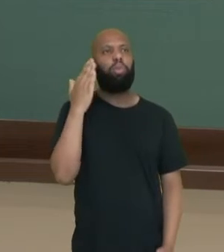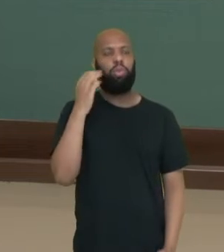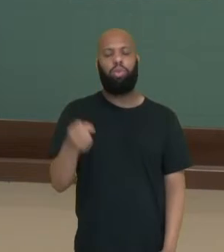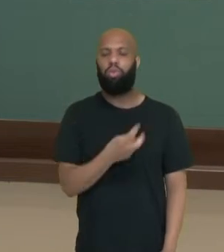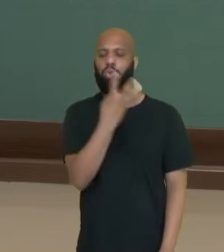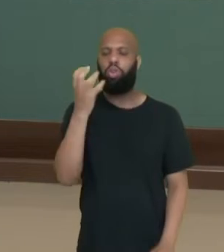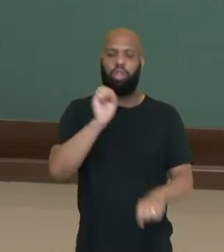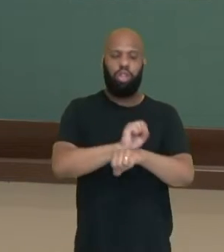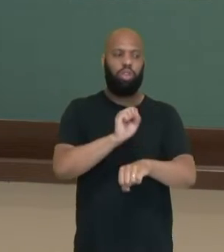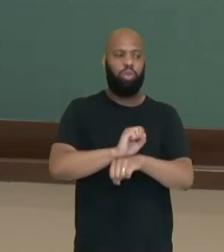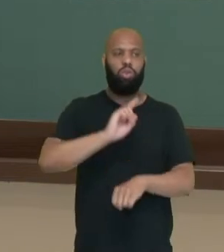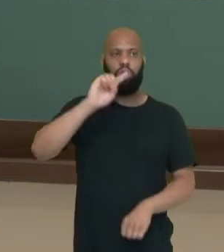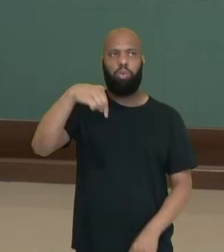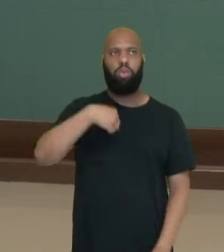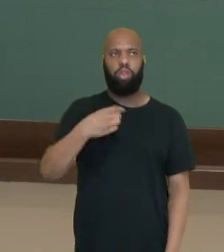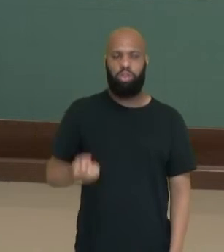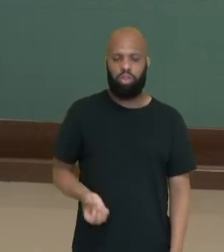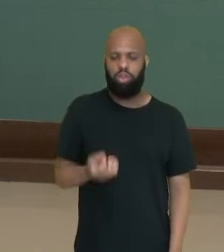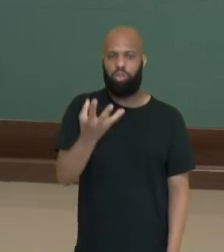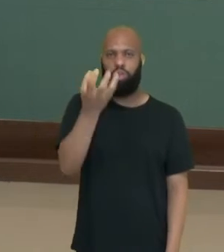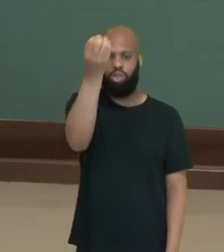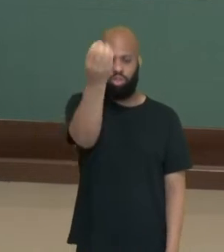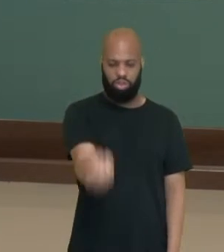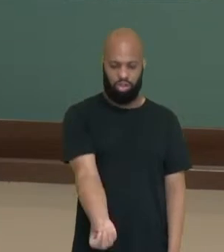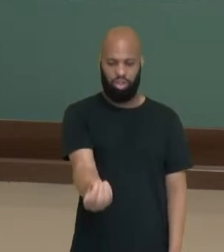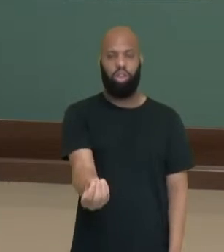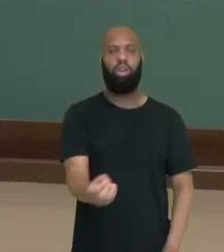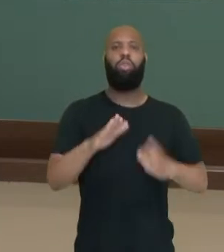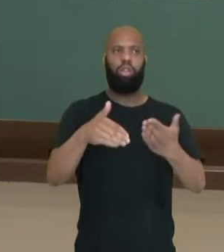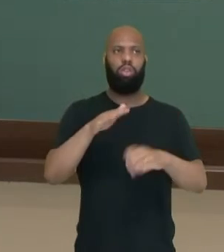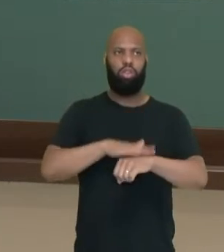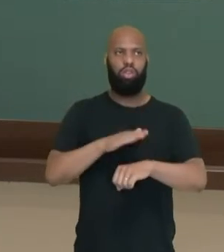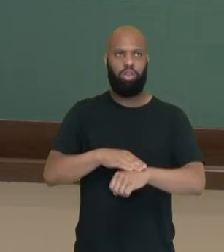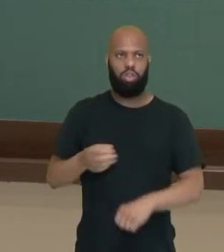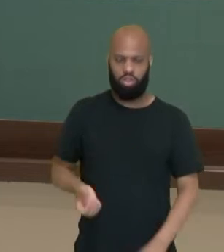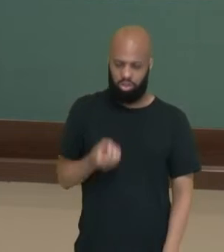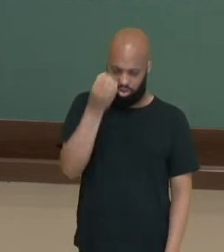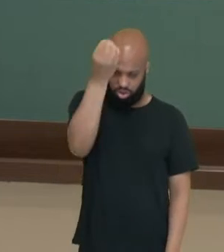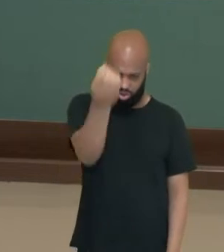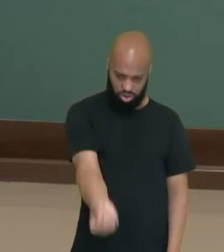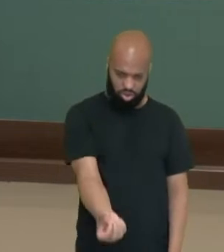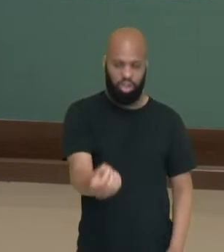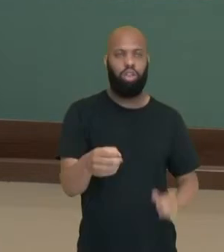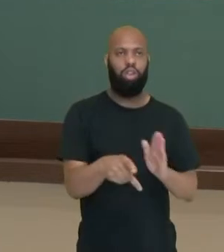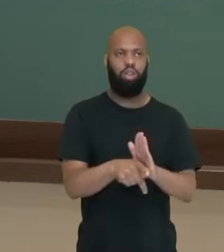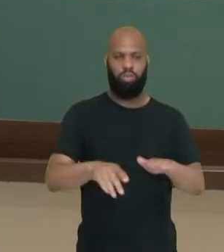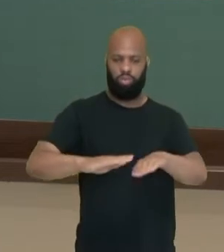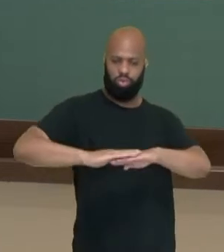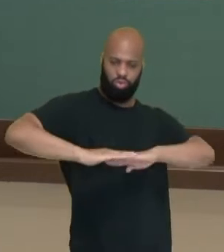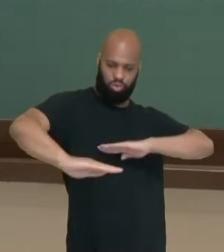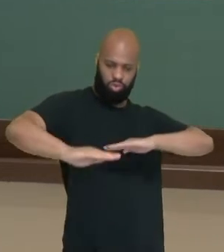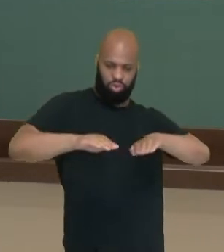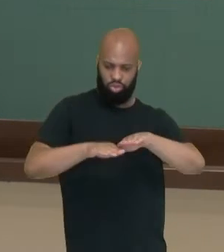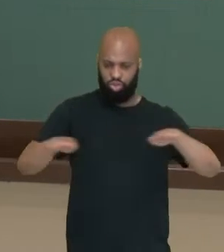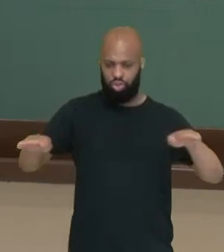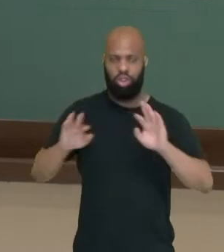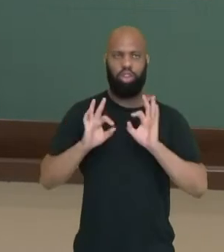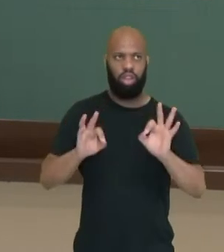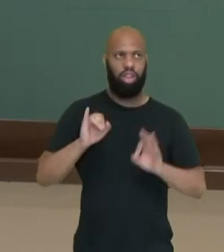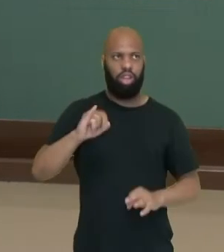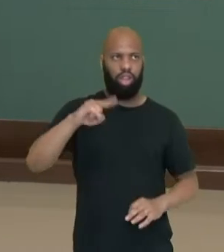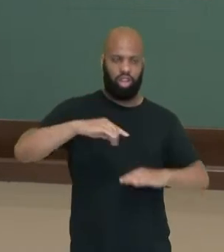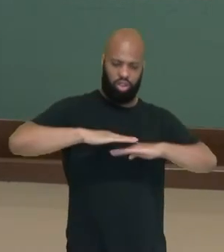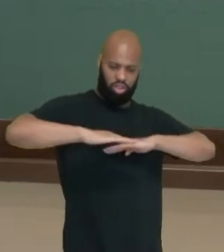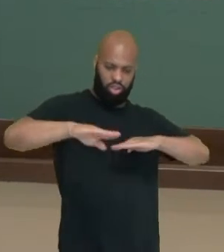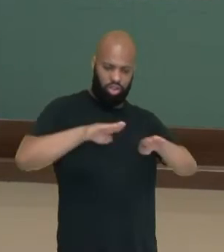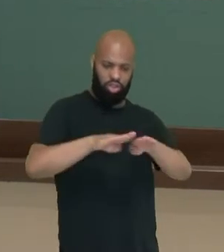segundos após o lançamento atinge o solo. Quando atinge o solo, está no chão. Concorda? Se está no